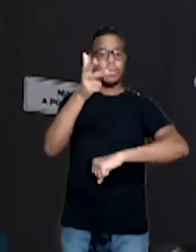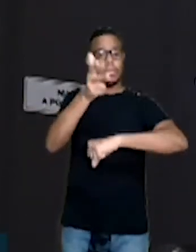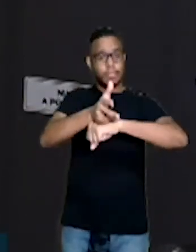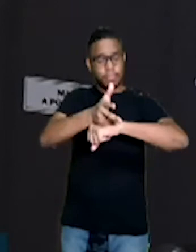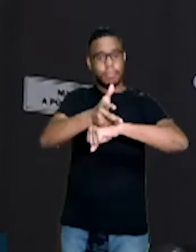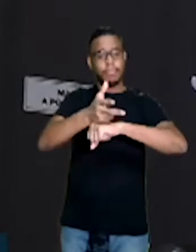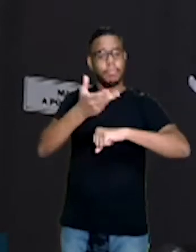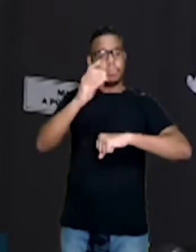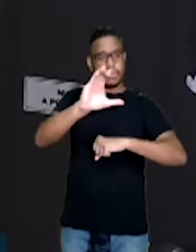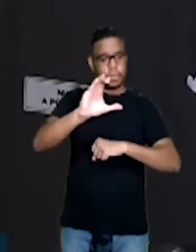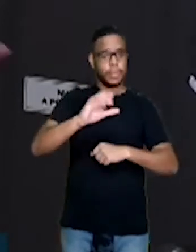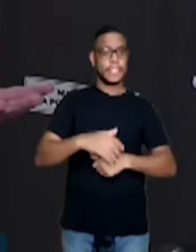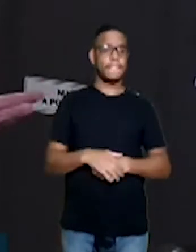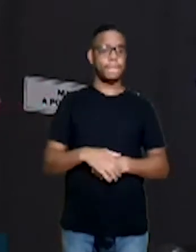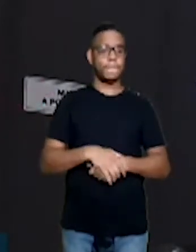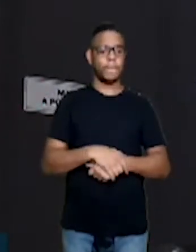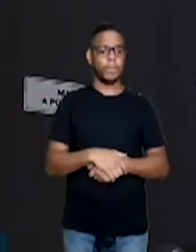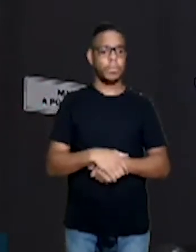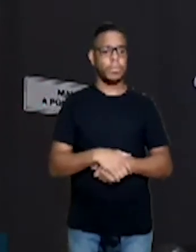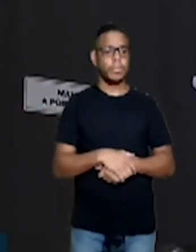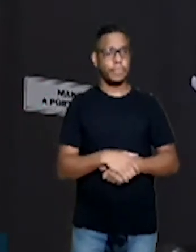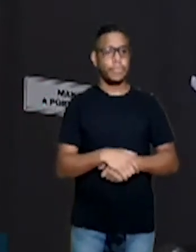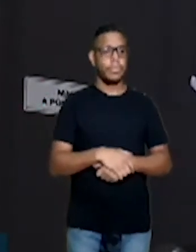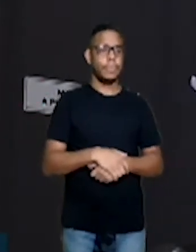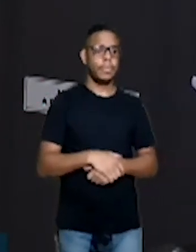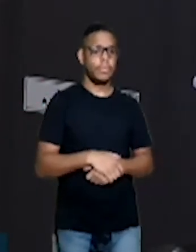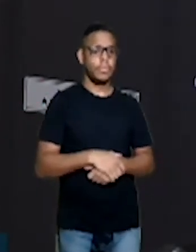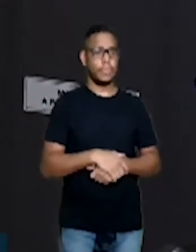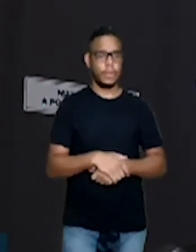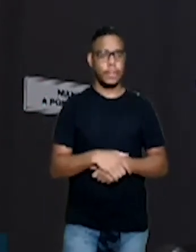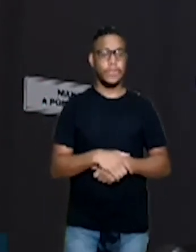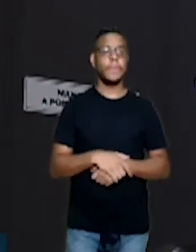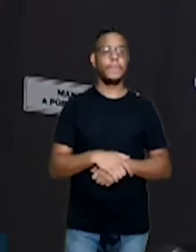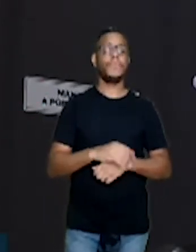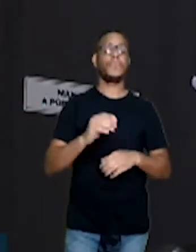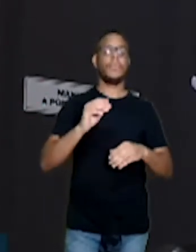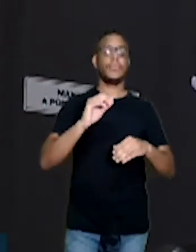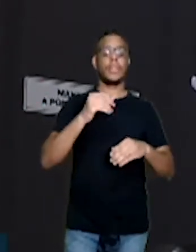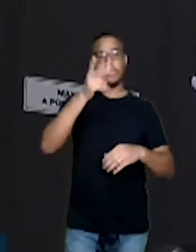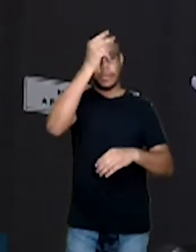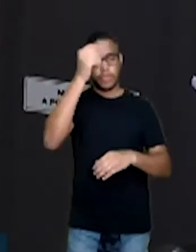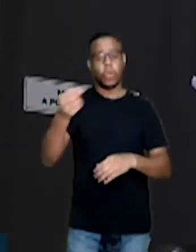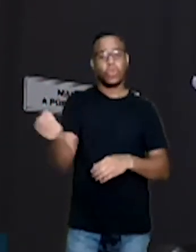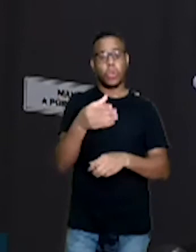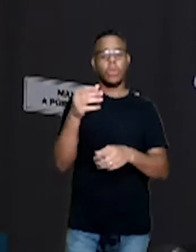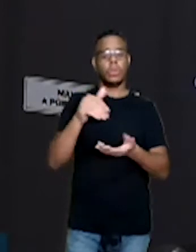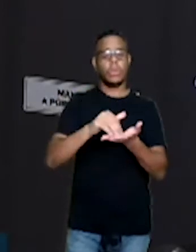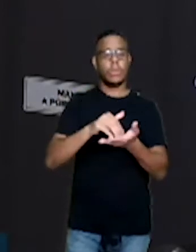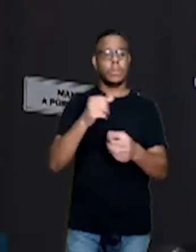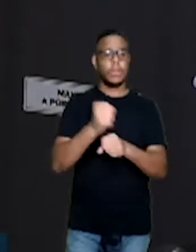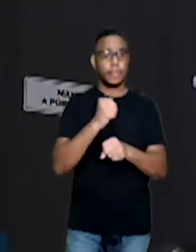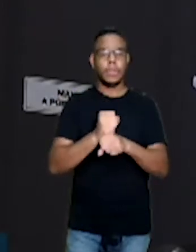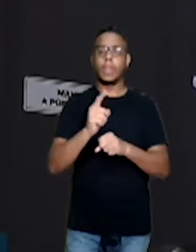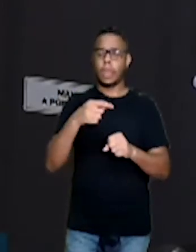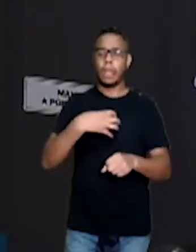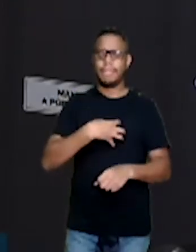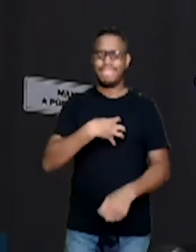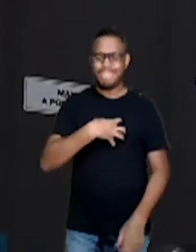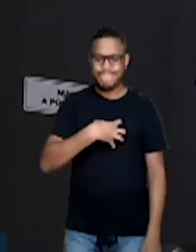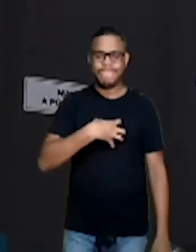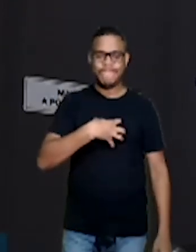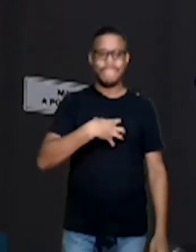que talvez o prefeito ou o novo secretário de obras, agora sensibilizado,